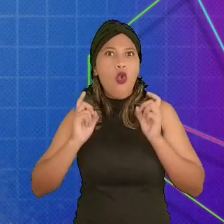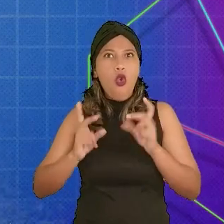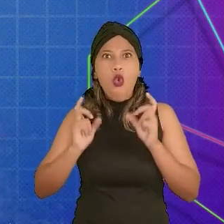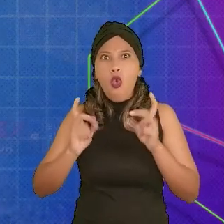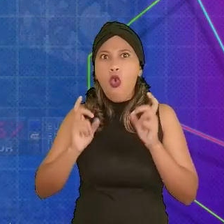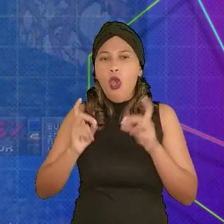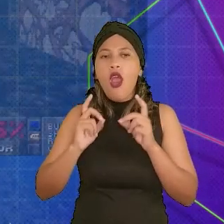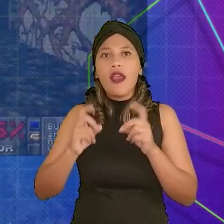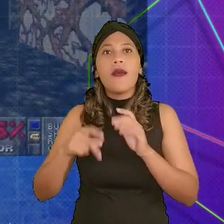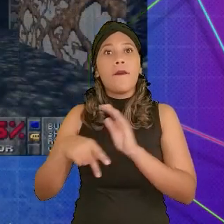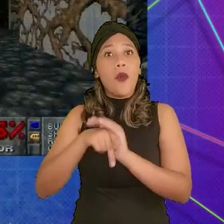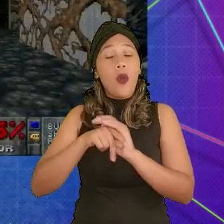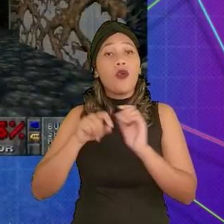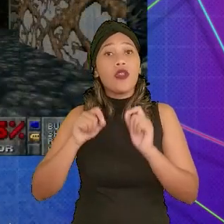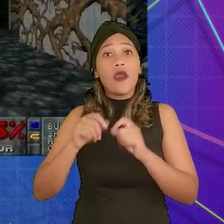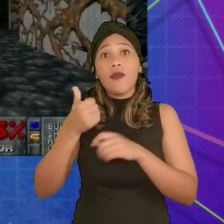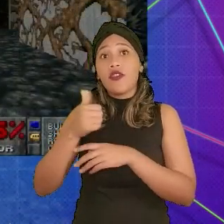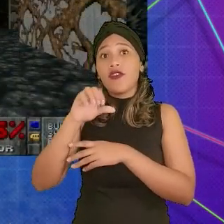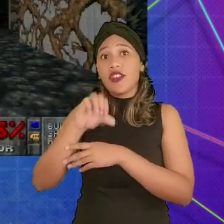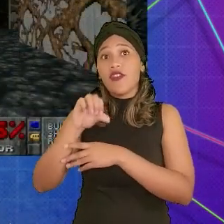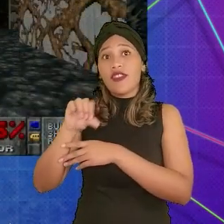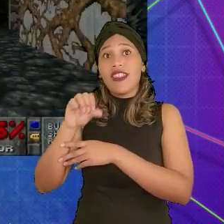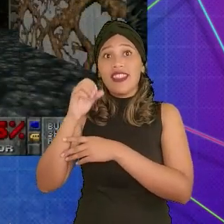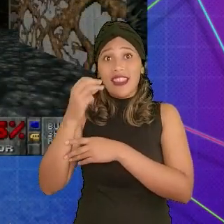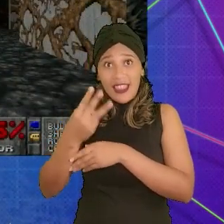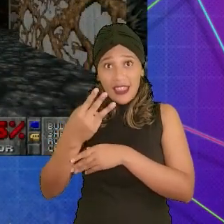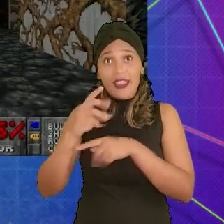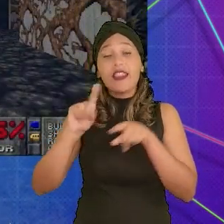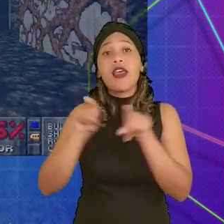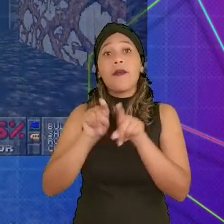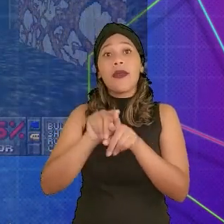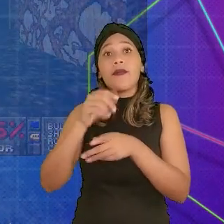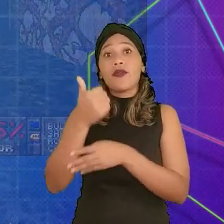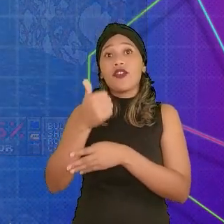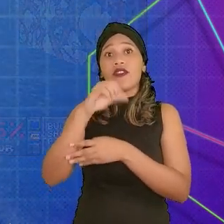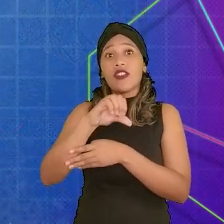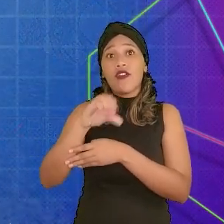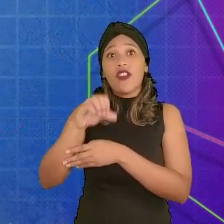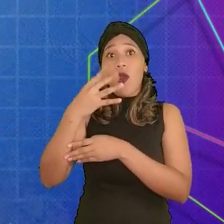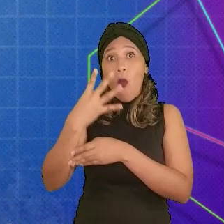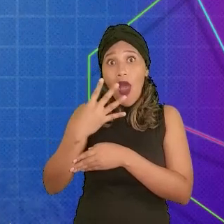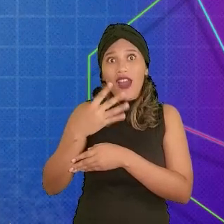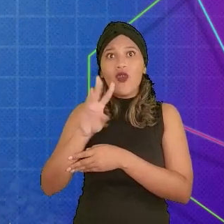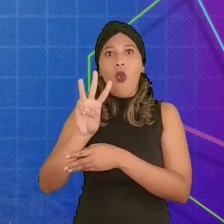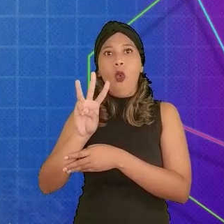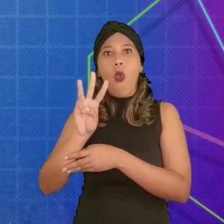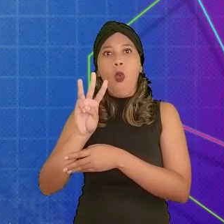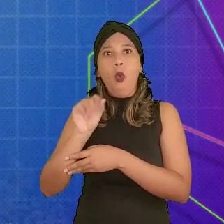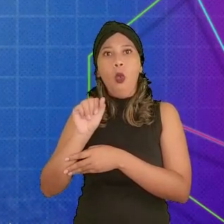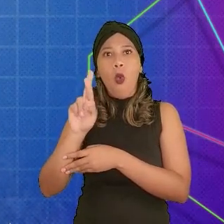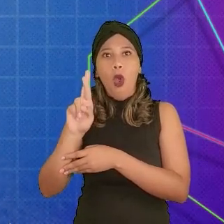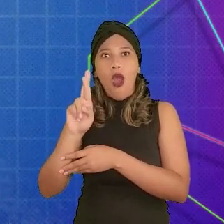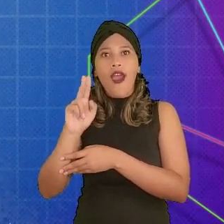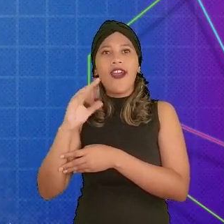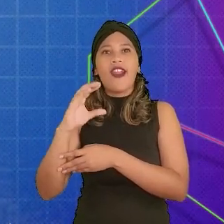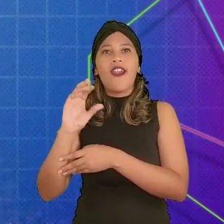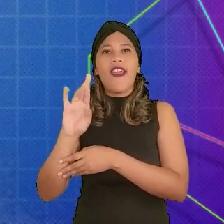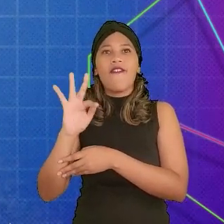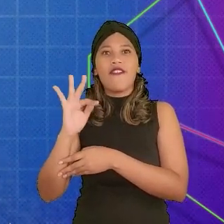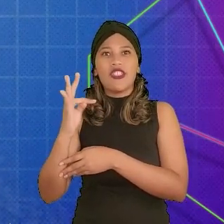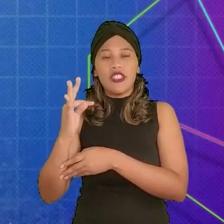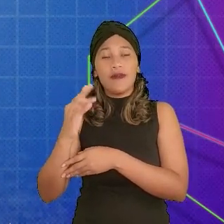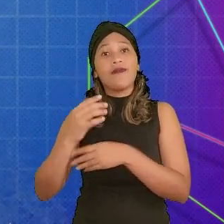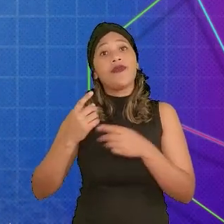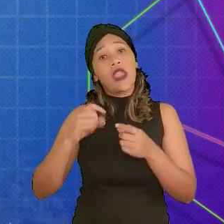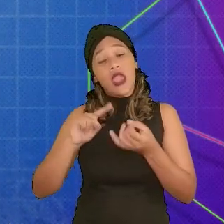Doom, em 1993, e Warcraft, em 1994. Hoje, as principais empresas de videogame